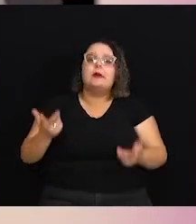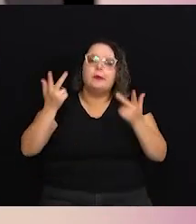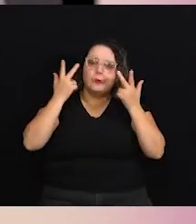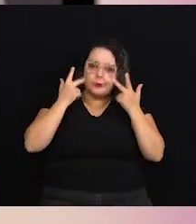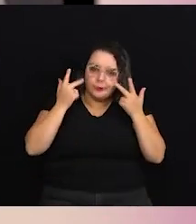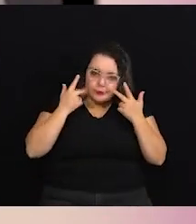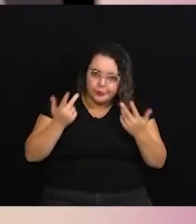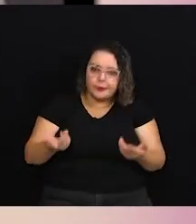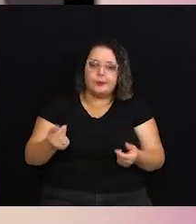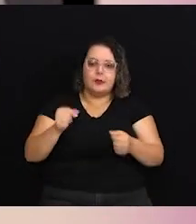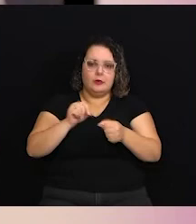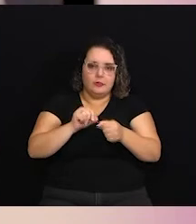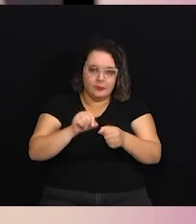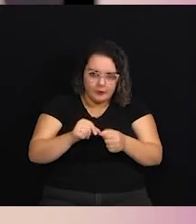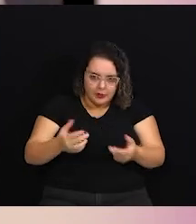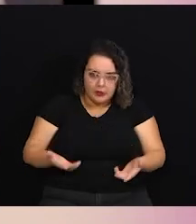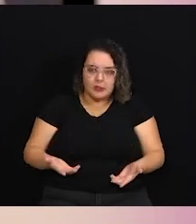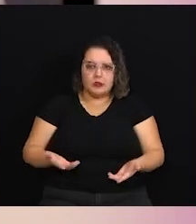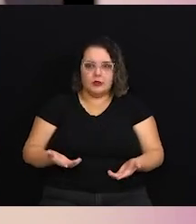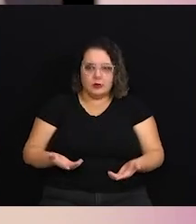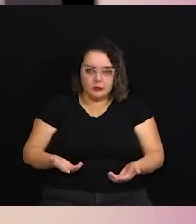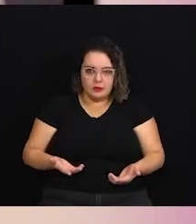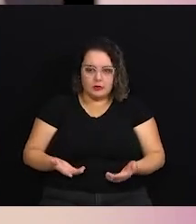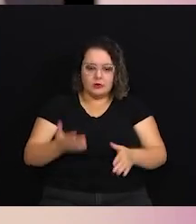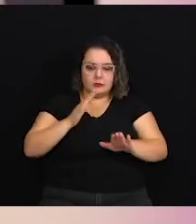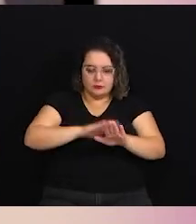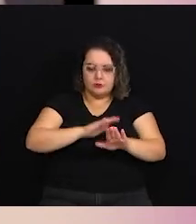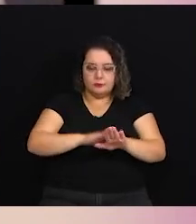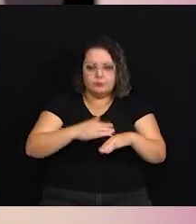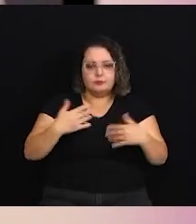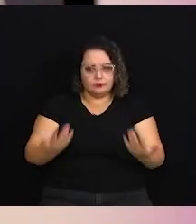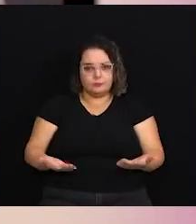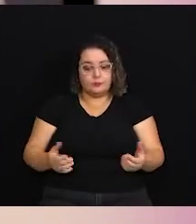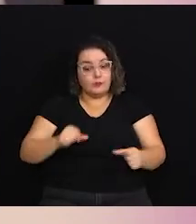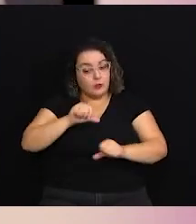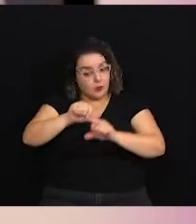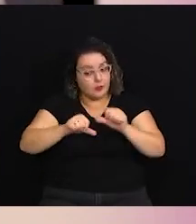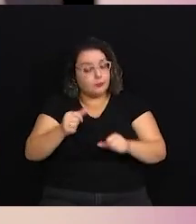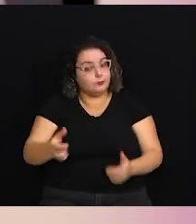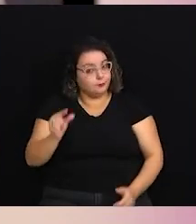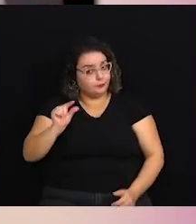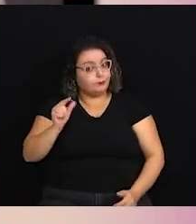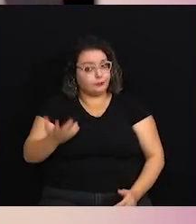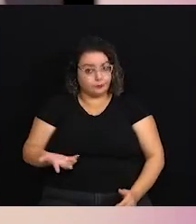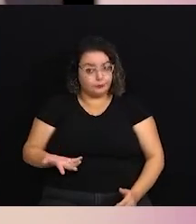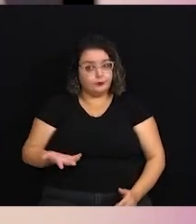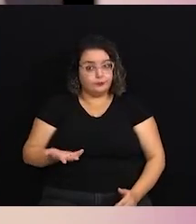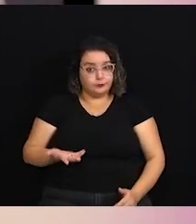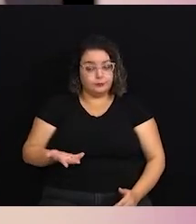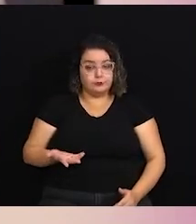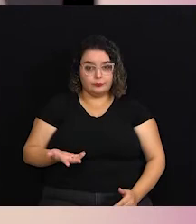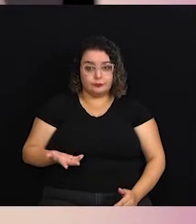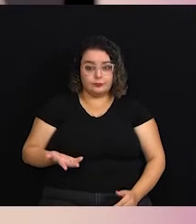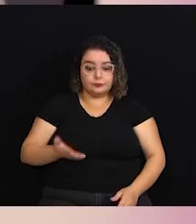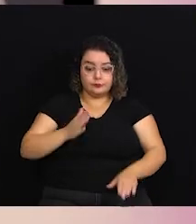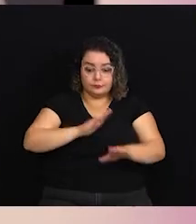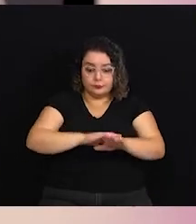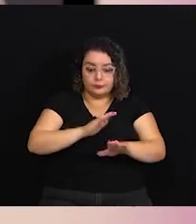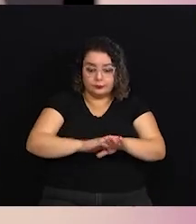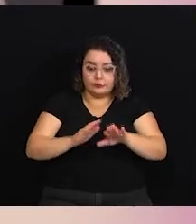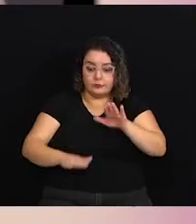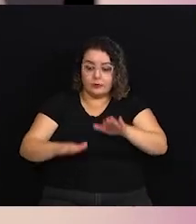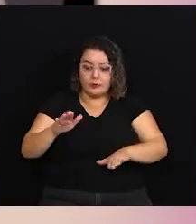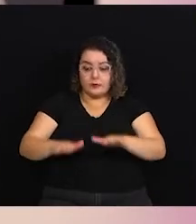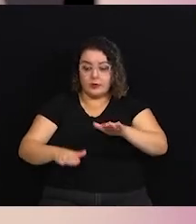prática mais vigente mas está na hora de mudar essa prática essa prática que